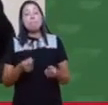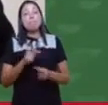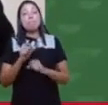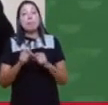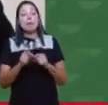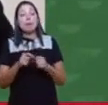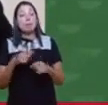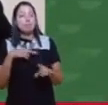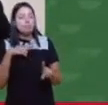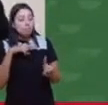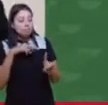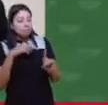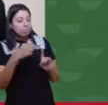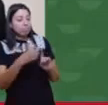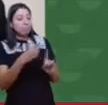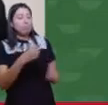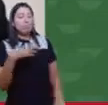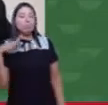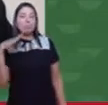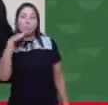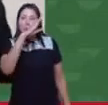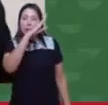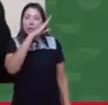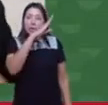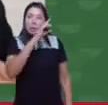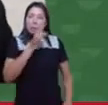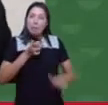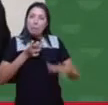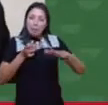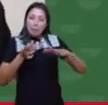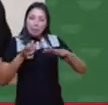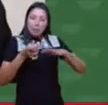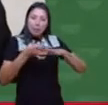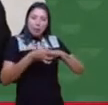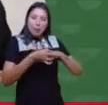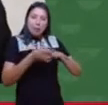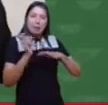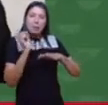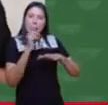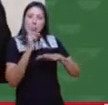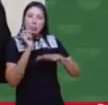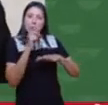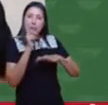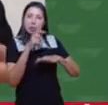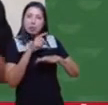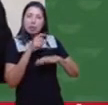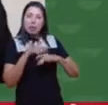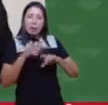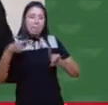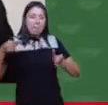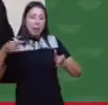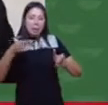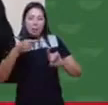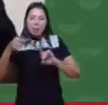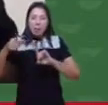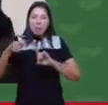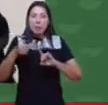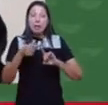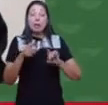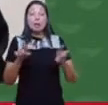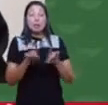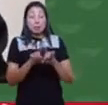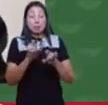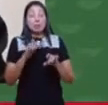o aspecto de que Bolsonaro, de fake news em fake news, de mentira em mentira, de agressão em agressão, ele